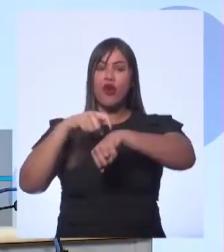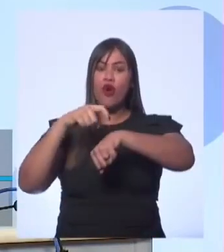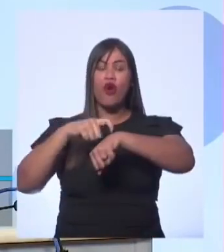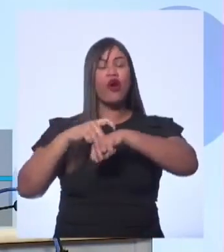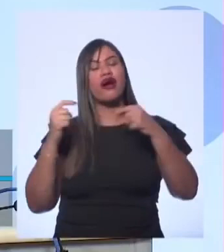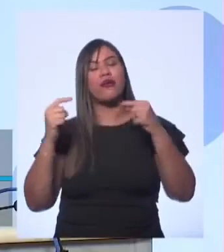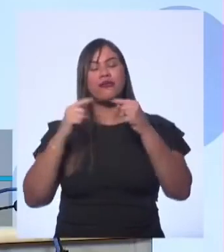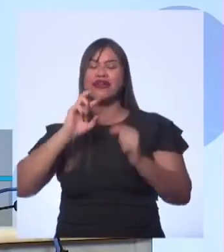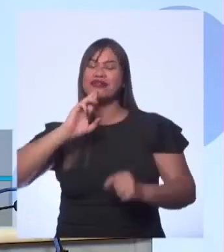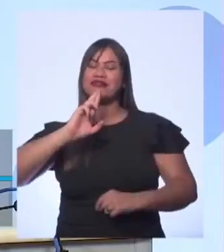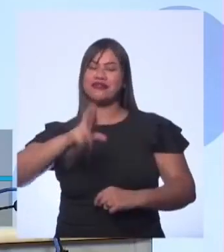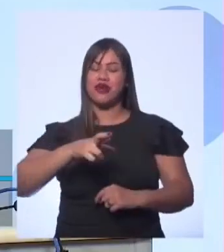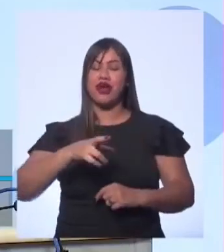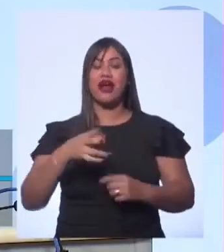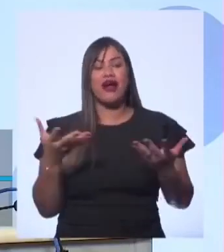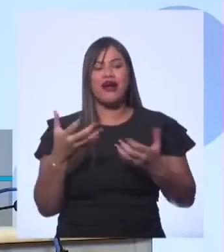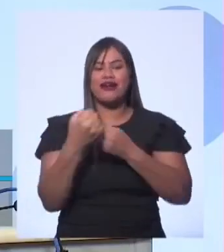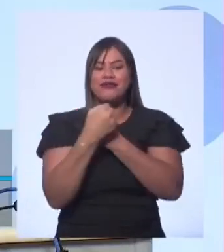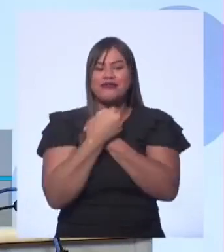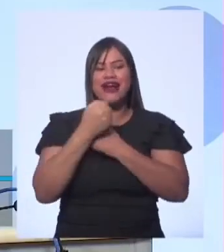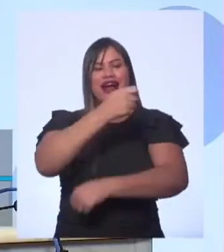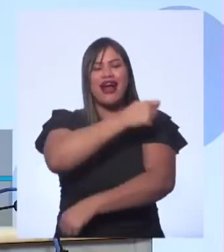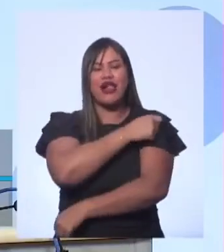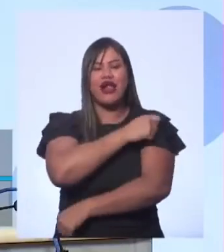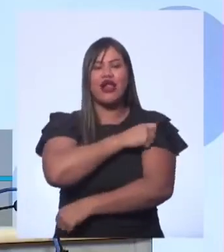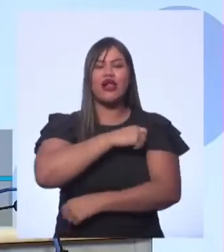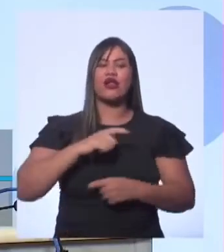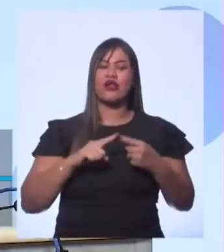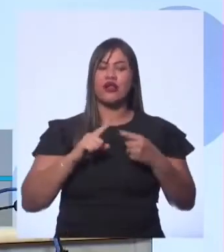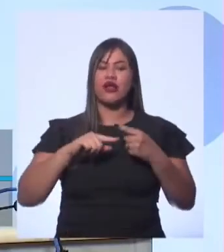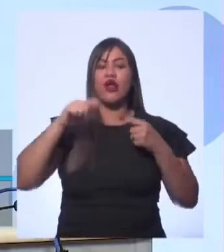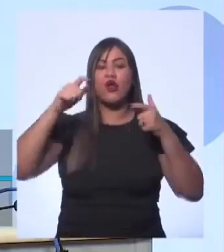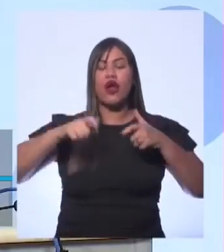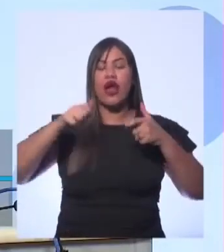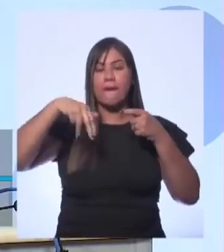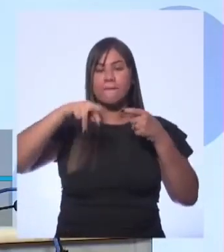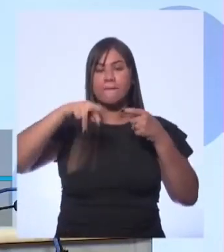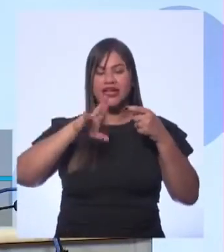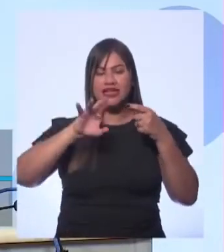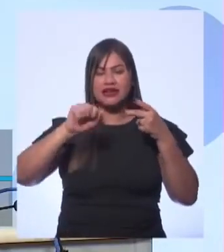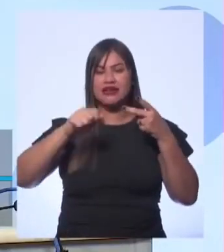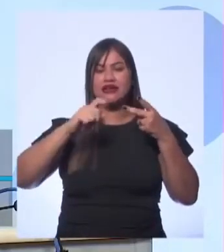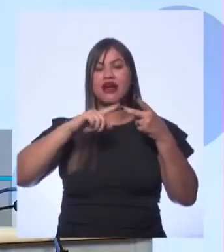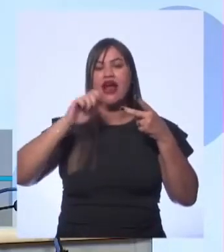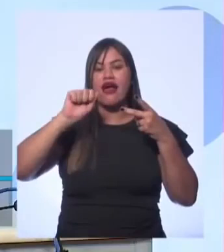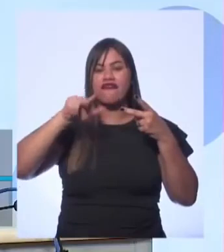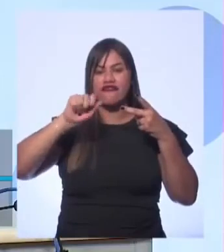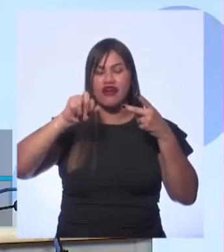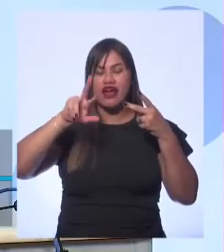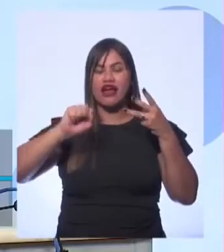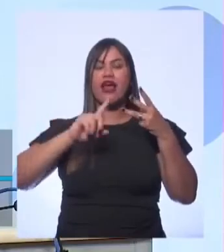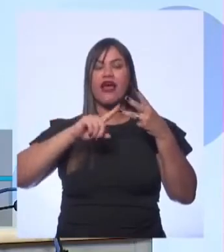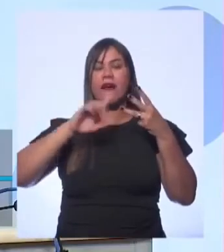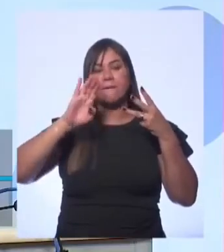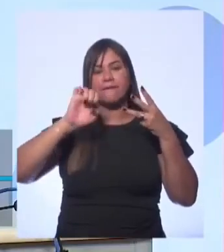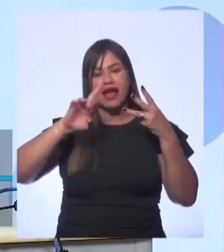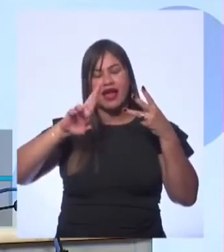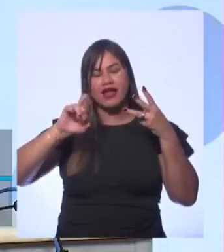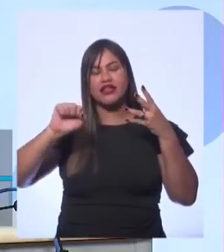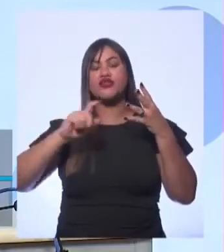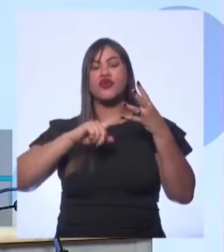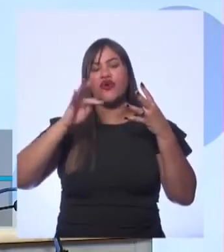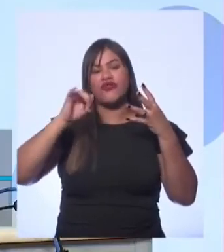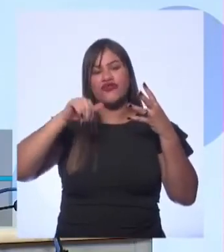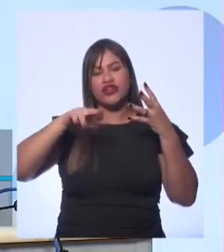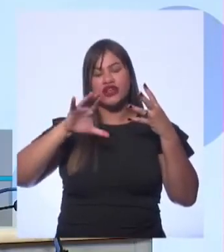lá. Então, vai um grande abraço para os alunos de Americana, Avaré, Barretos, Francisco Morato,